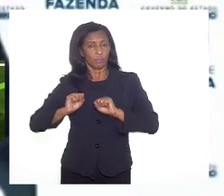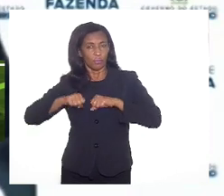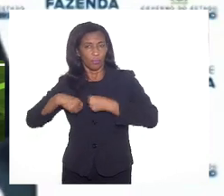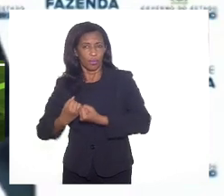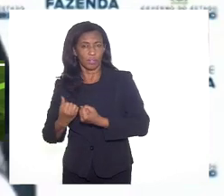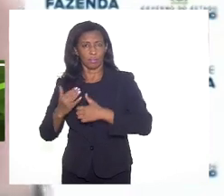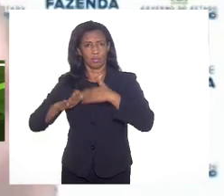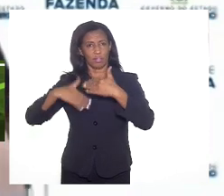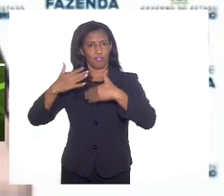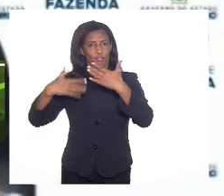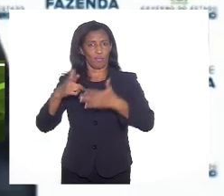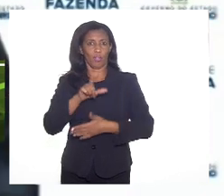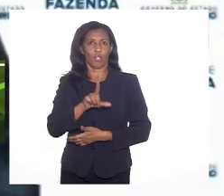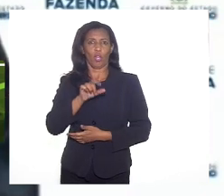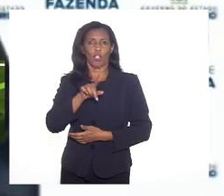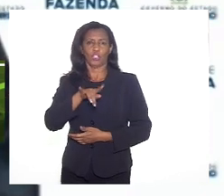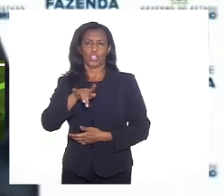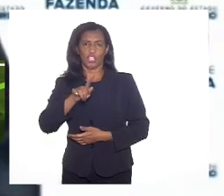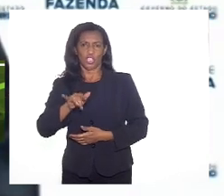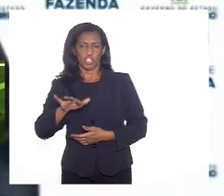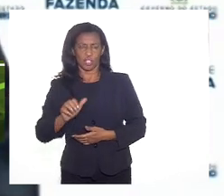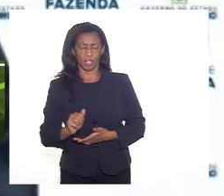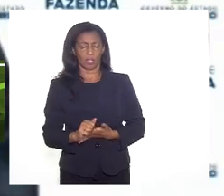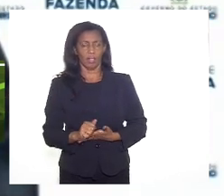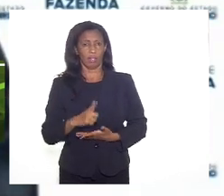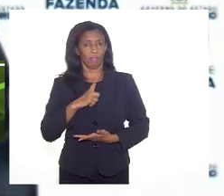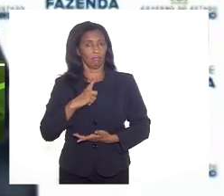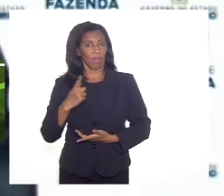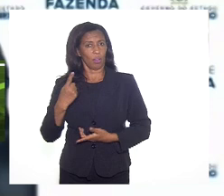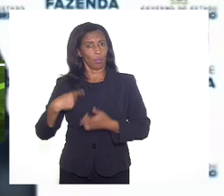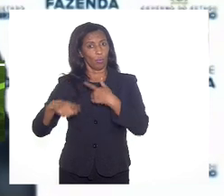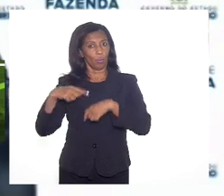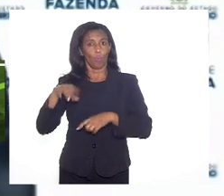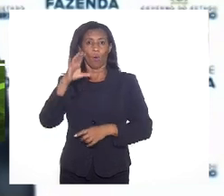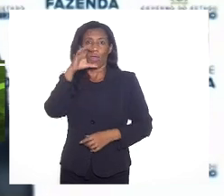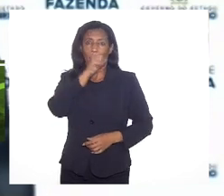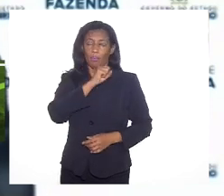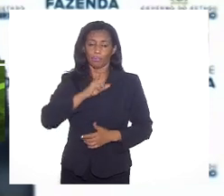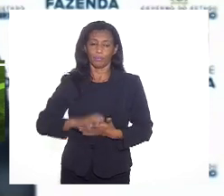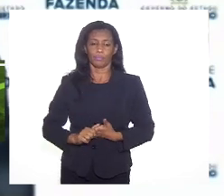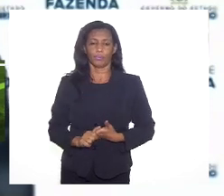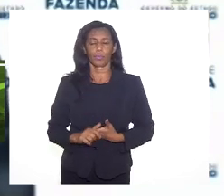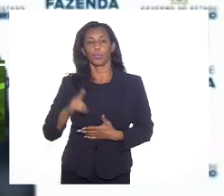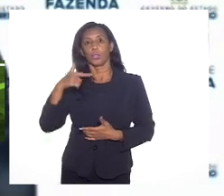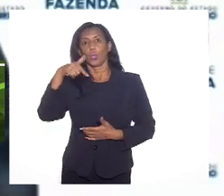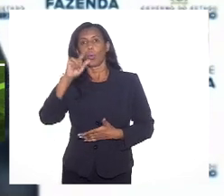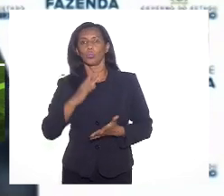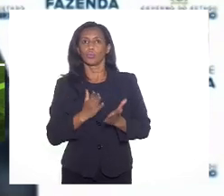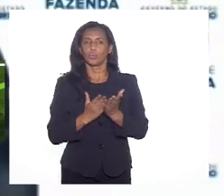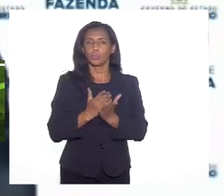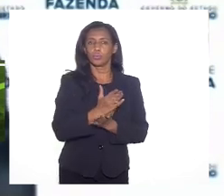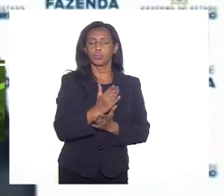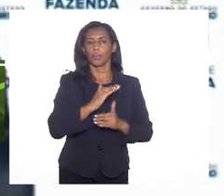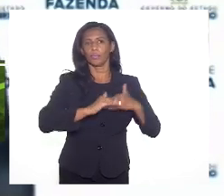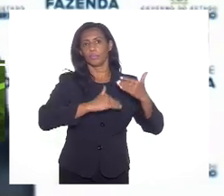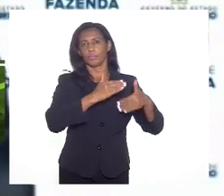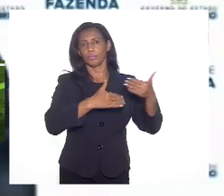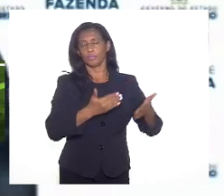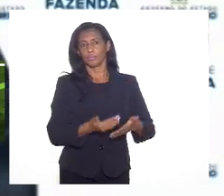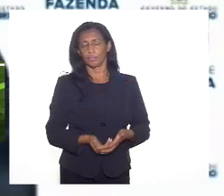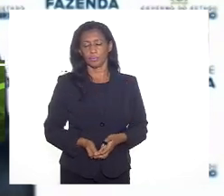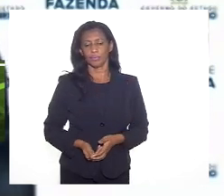desenvolvimento e logística, ele tem um retorno mais rápido do que outras linhas de desenvolvimento,